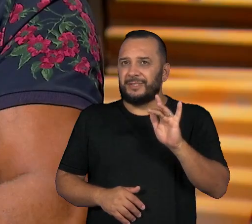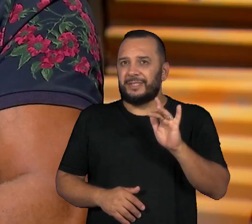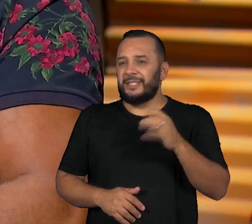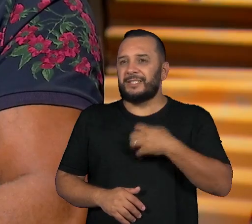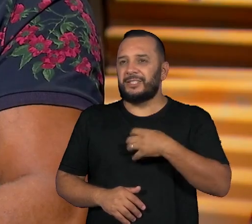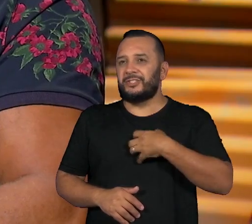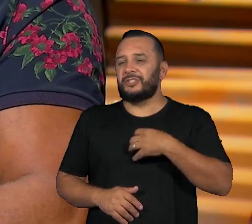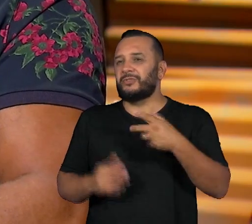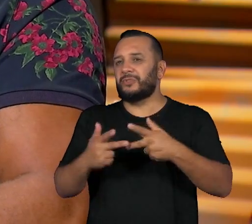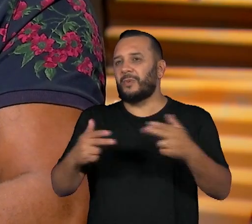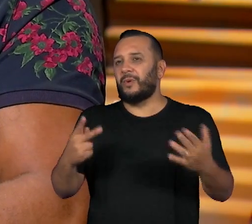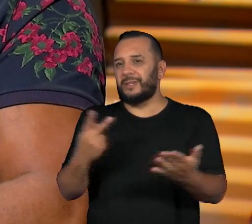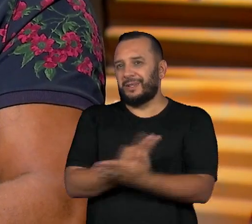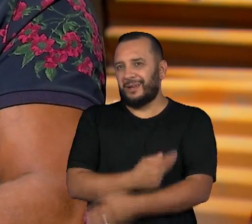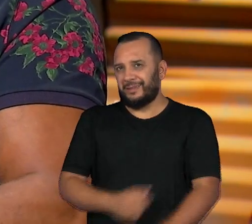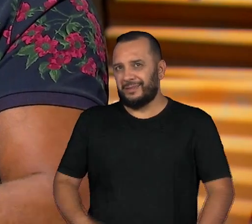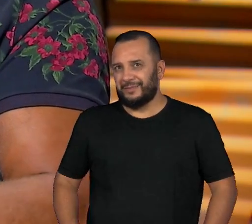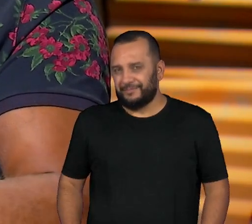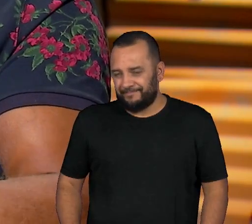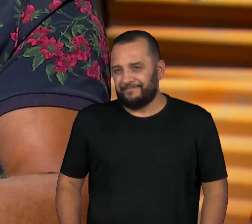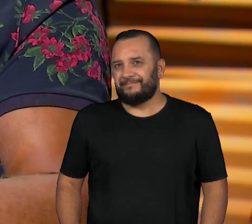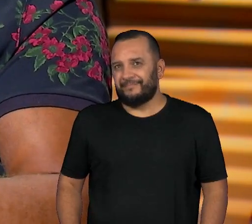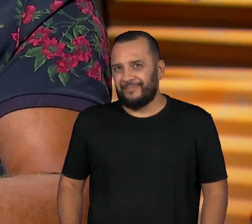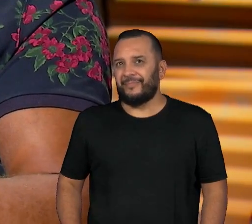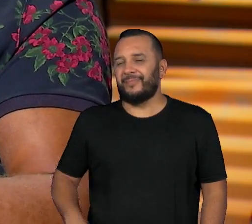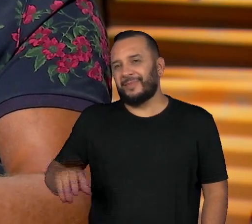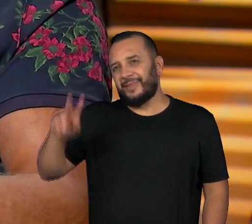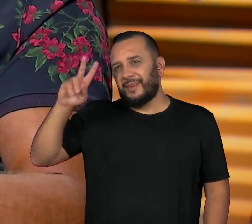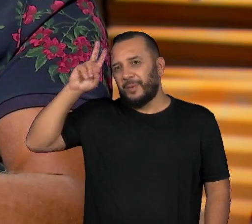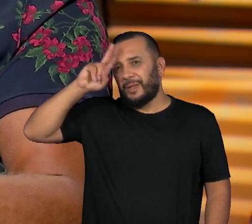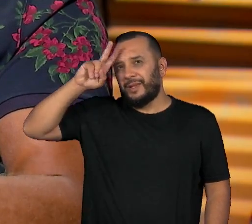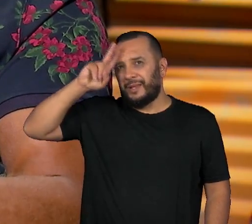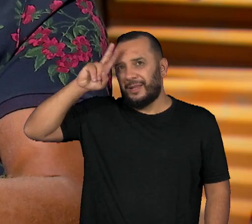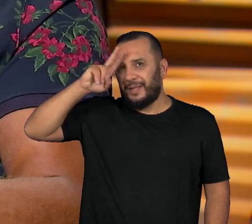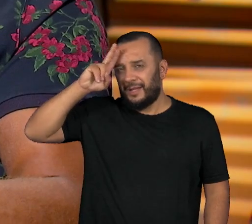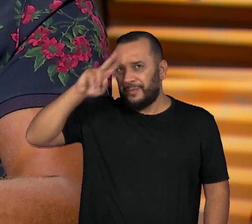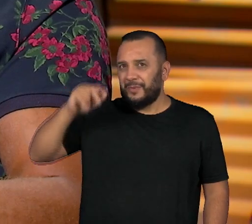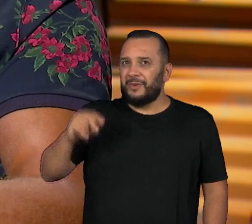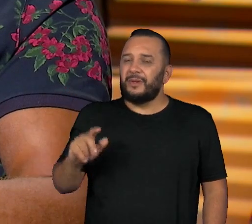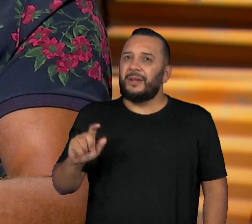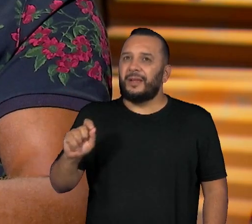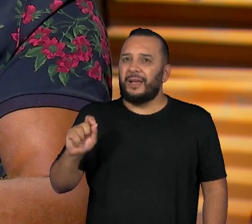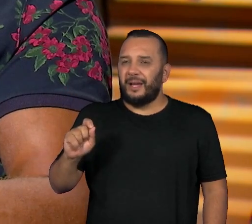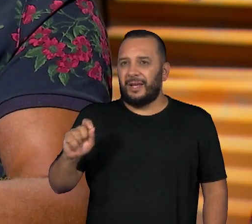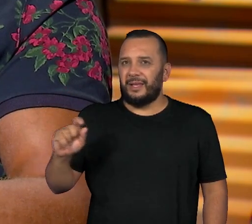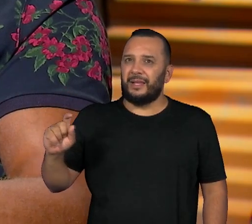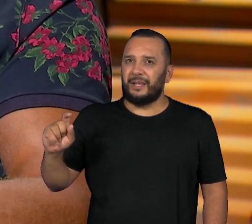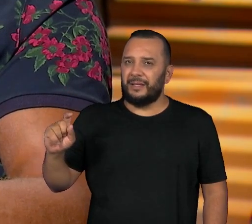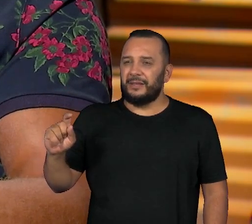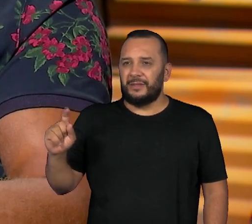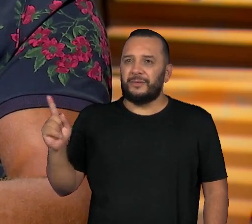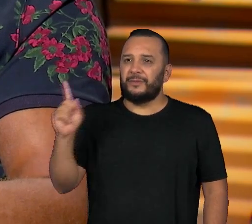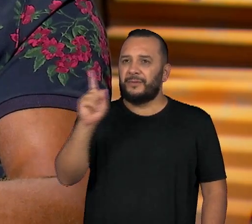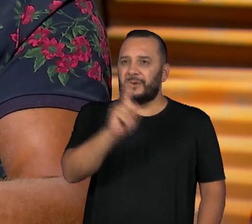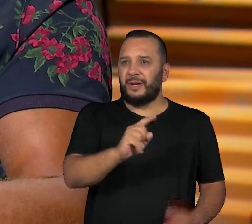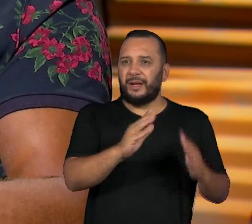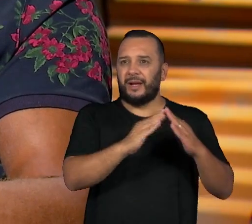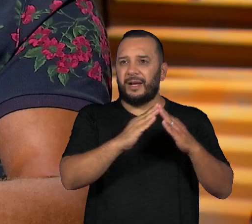coisa errada. E eu me lembro que ela chegou na casa do meu